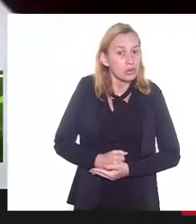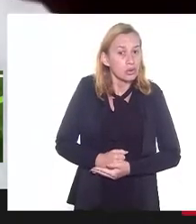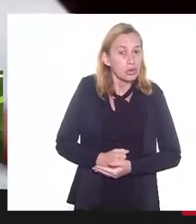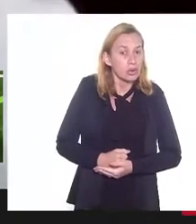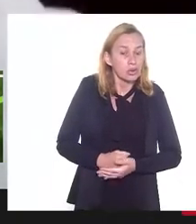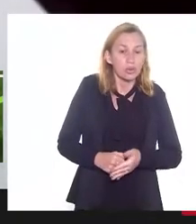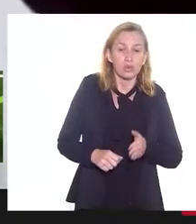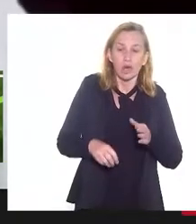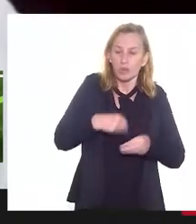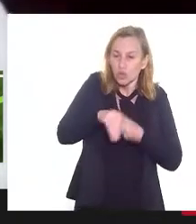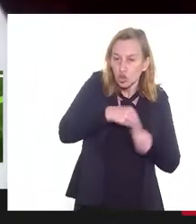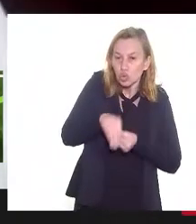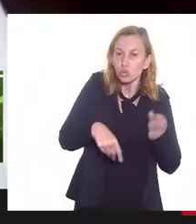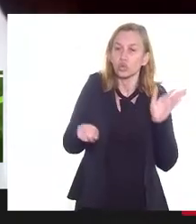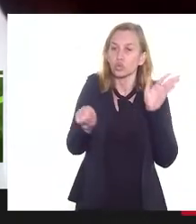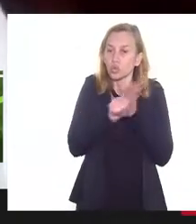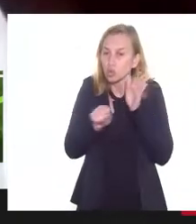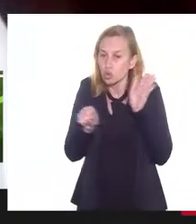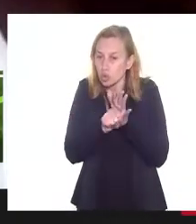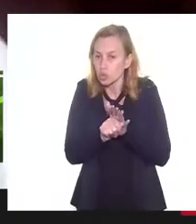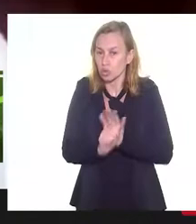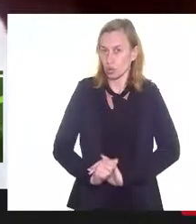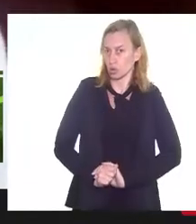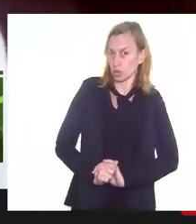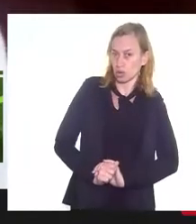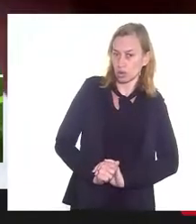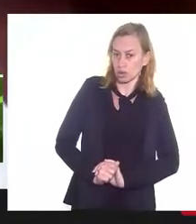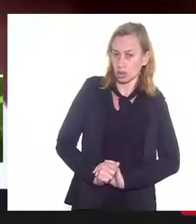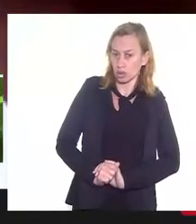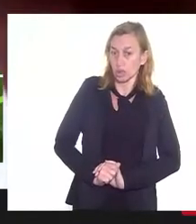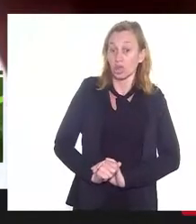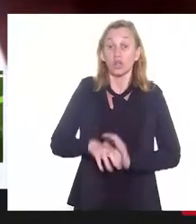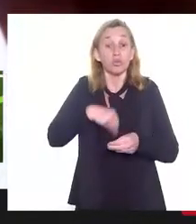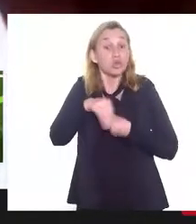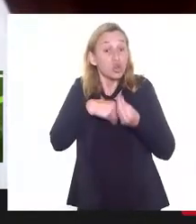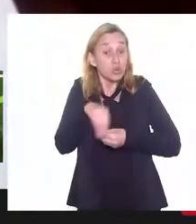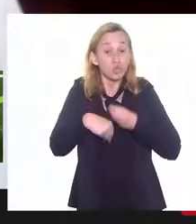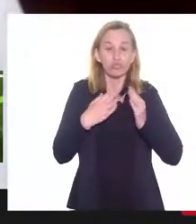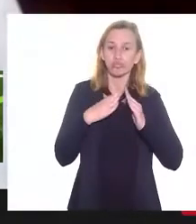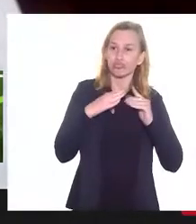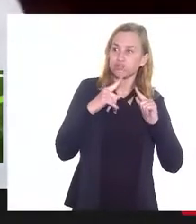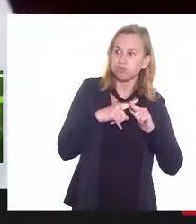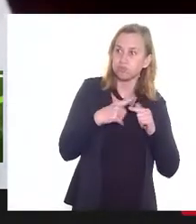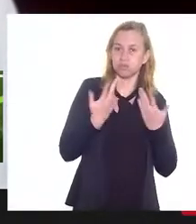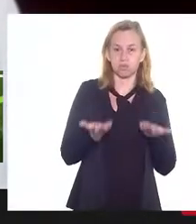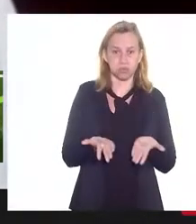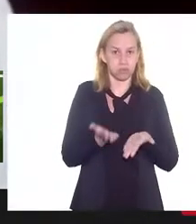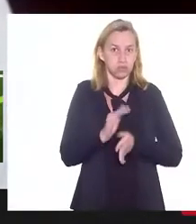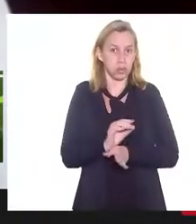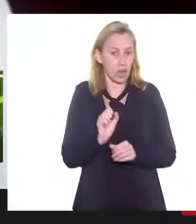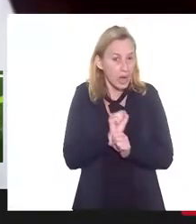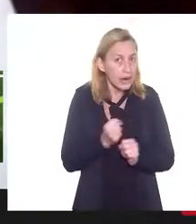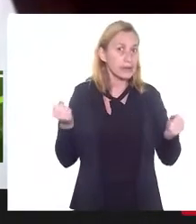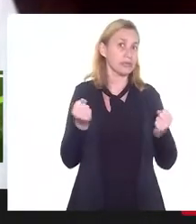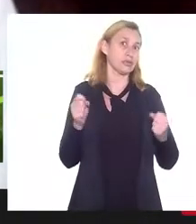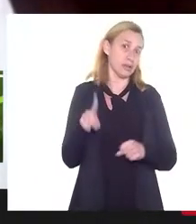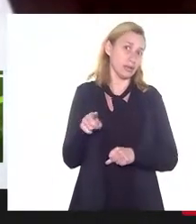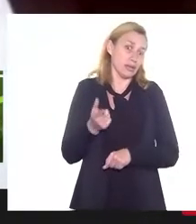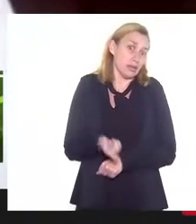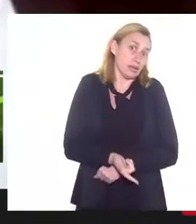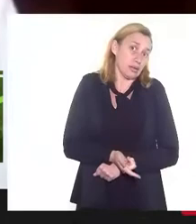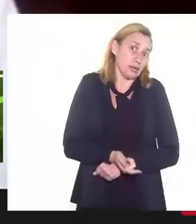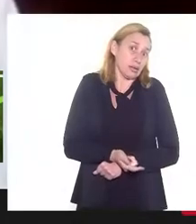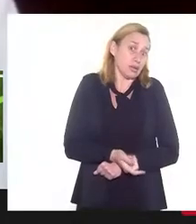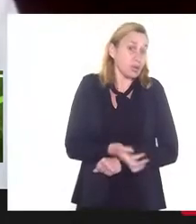o envolvimento das igrejas neopentecostais é grandioso. Né? Eu quero